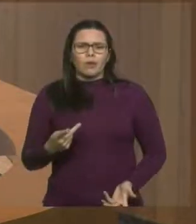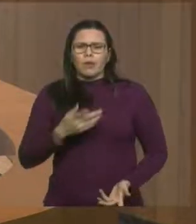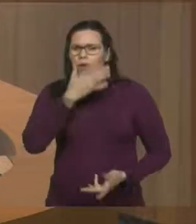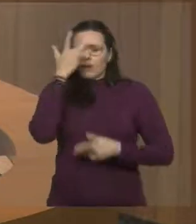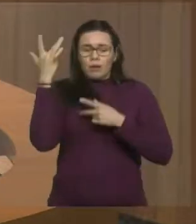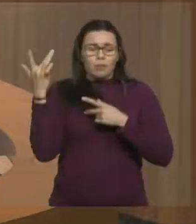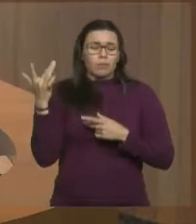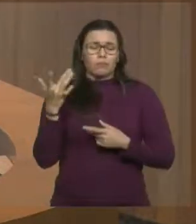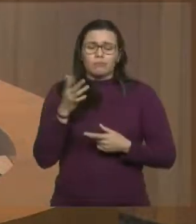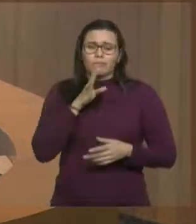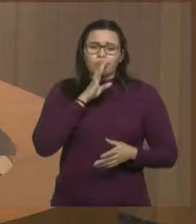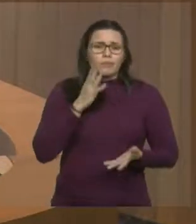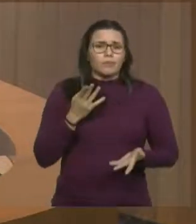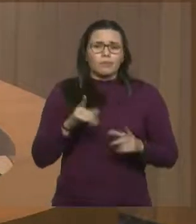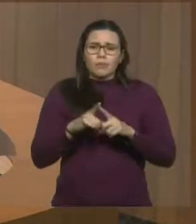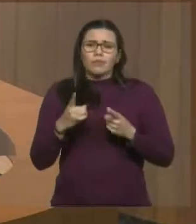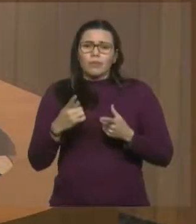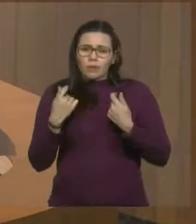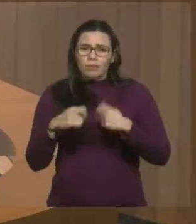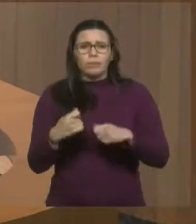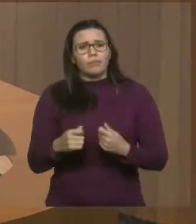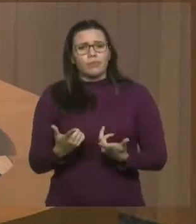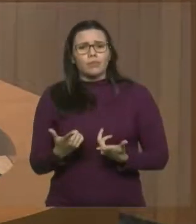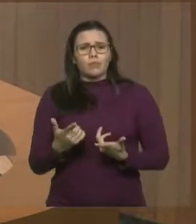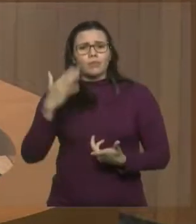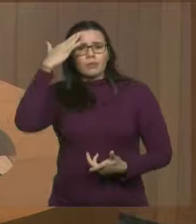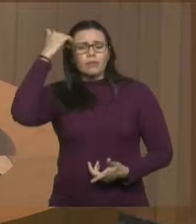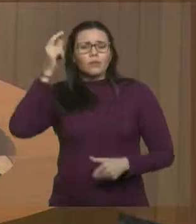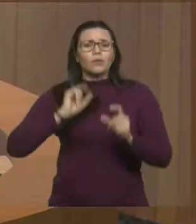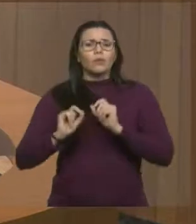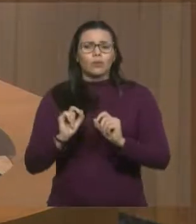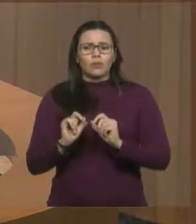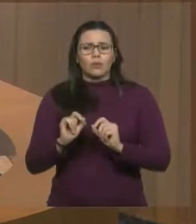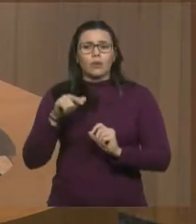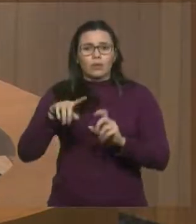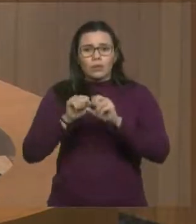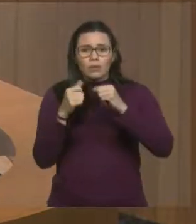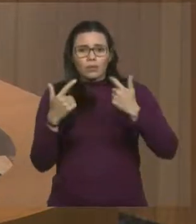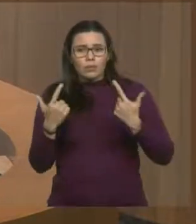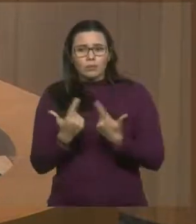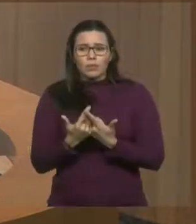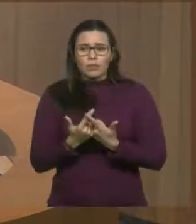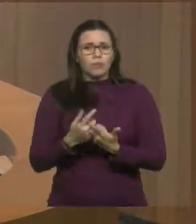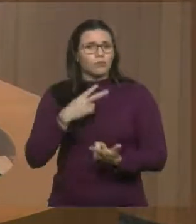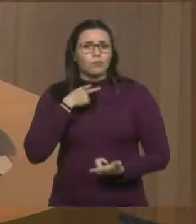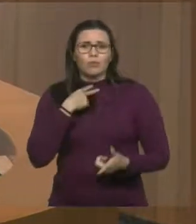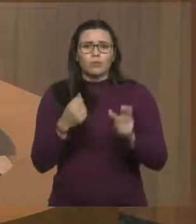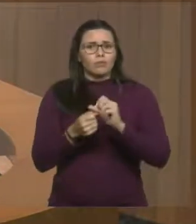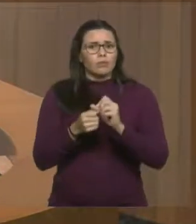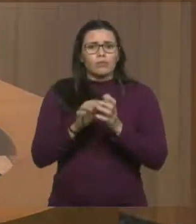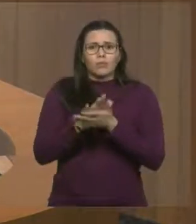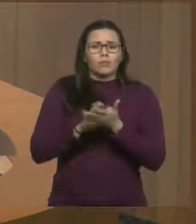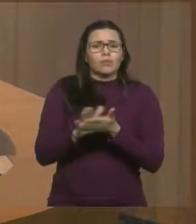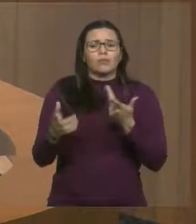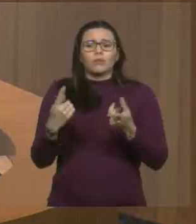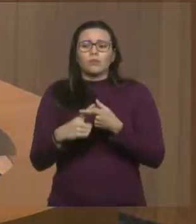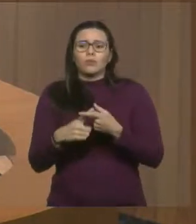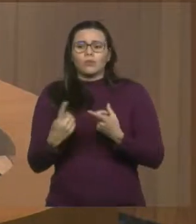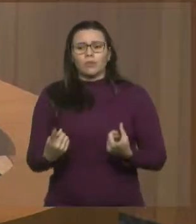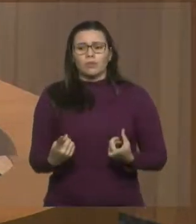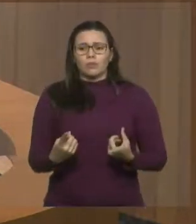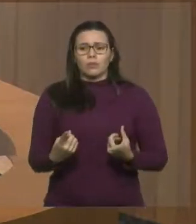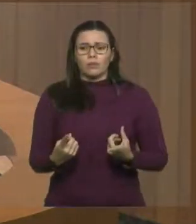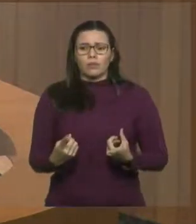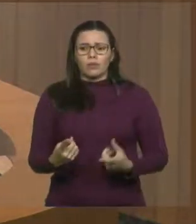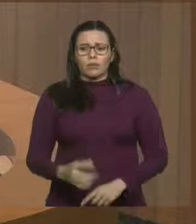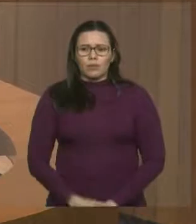Lei Complementar 170. E a Assembleia hoje, infelizmente, não pode fazer nada por conta de quê? Por conta da iniciativa, deputado